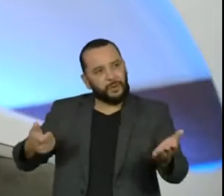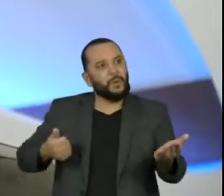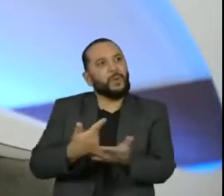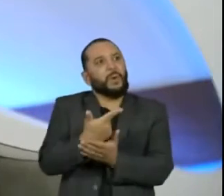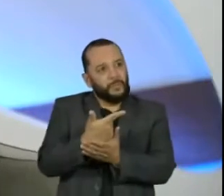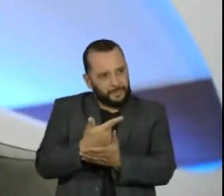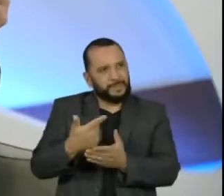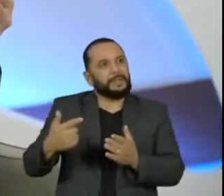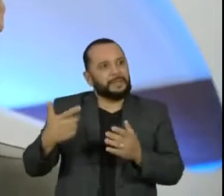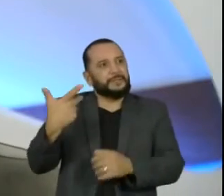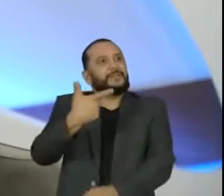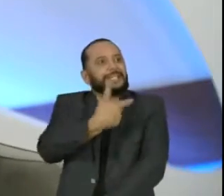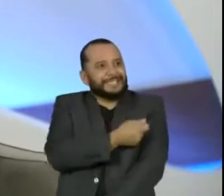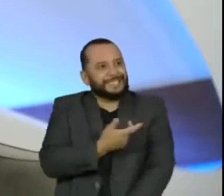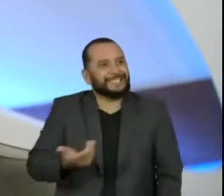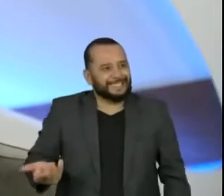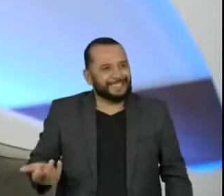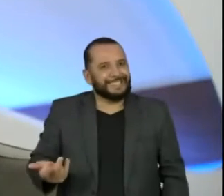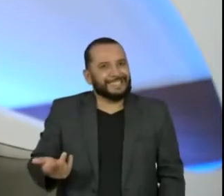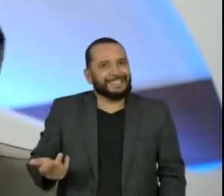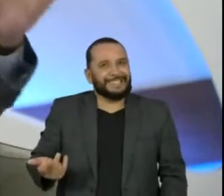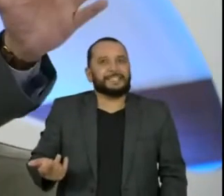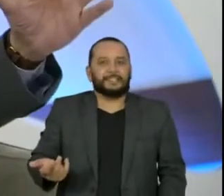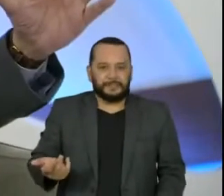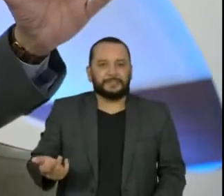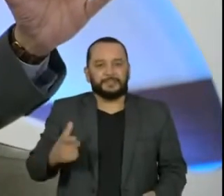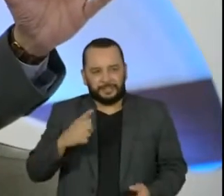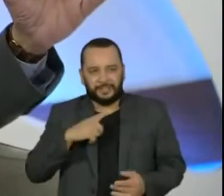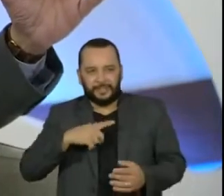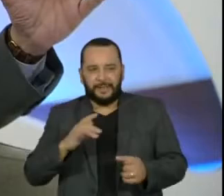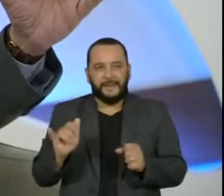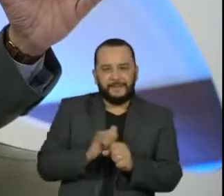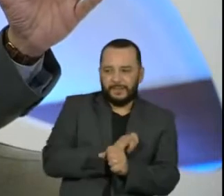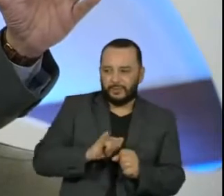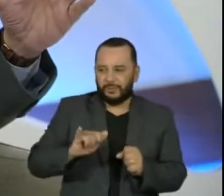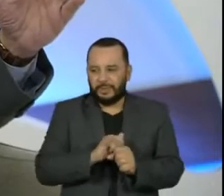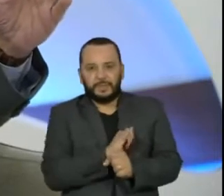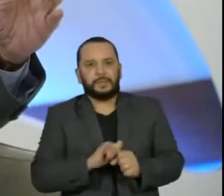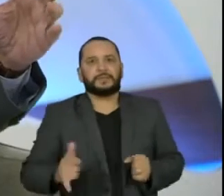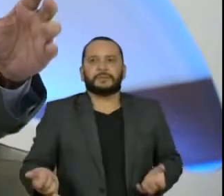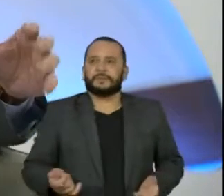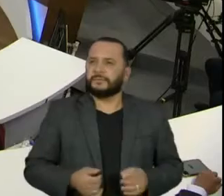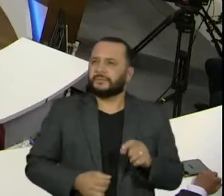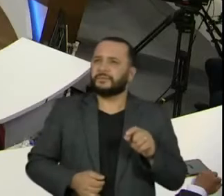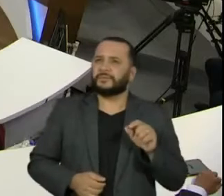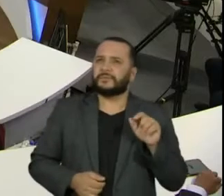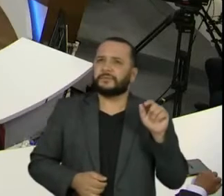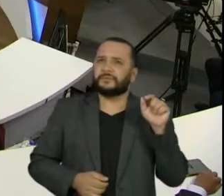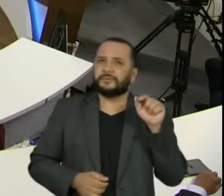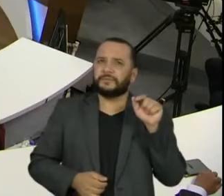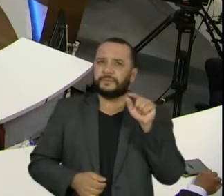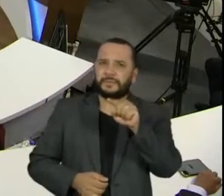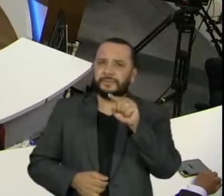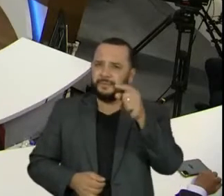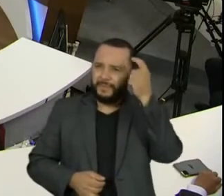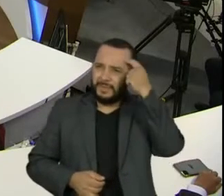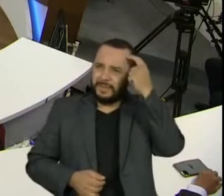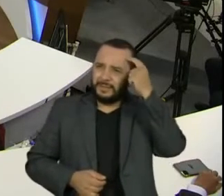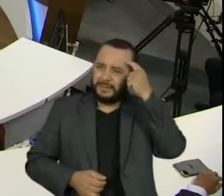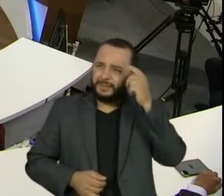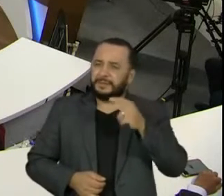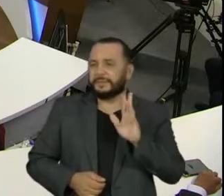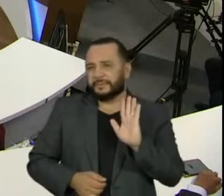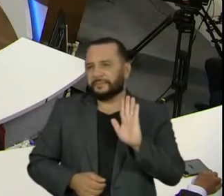Entendeu? Tem muita gente importante do lado de fora articulando. A que o senhor atribui essa negação da